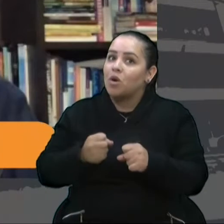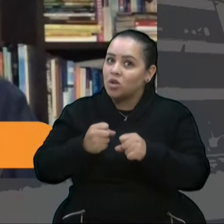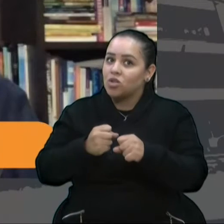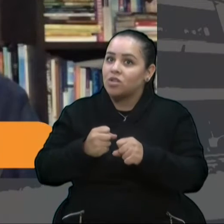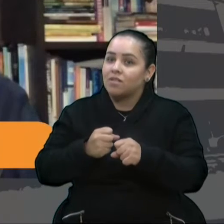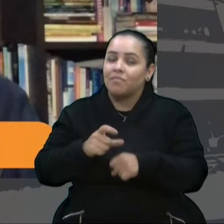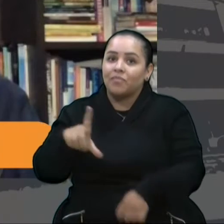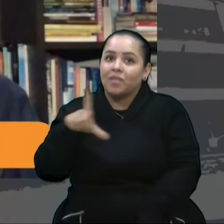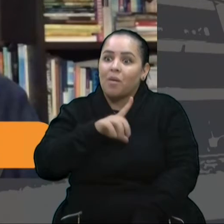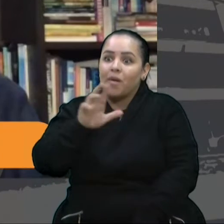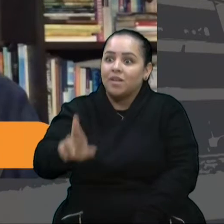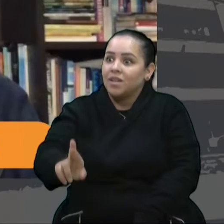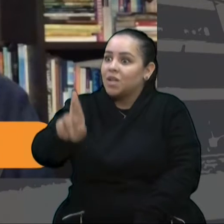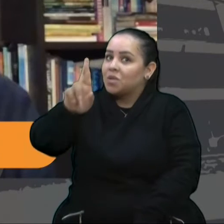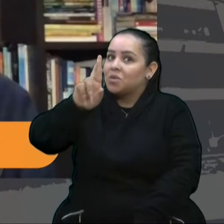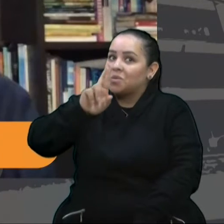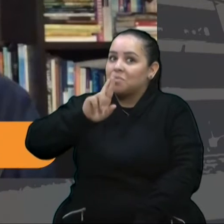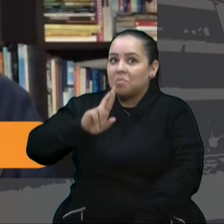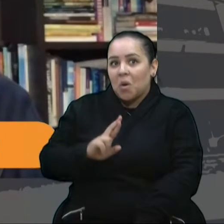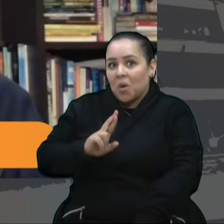oração